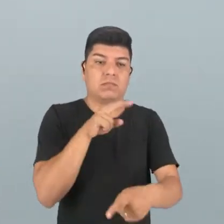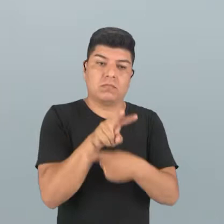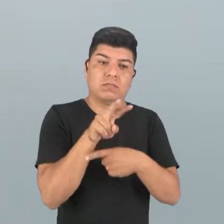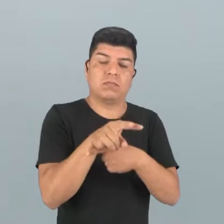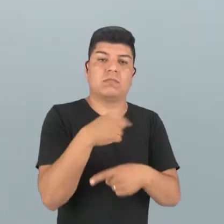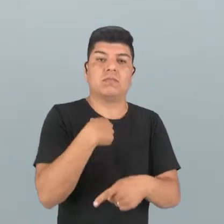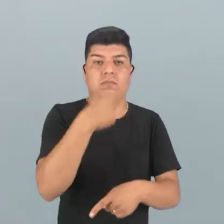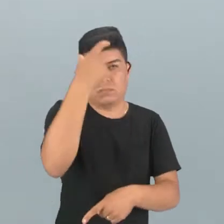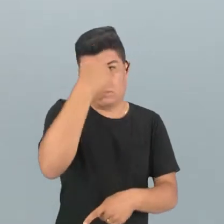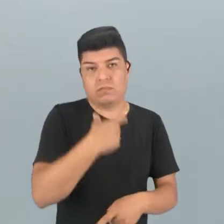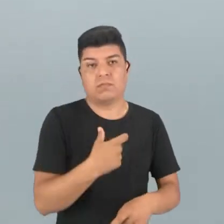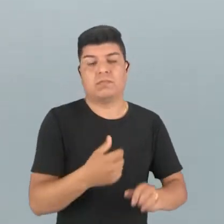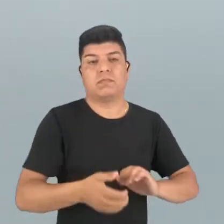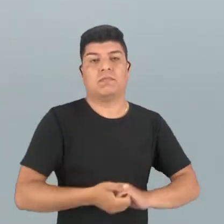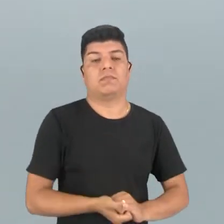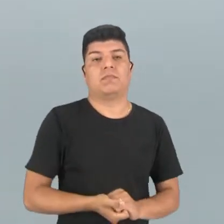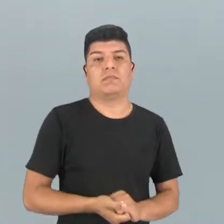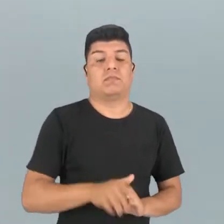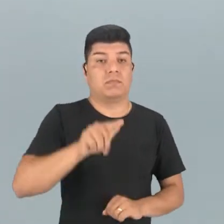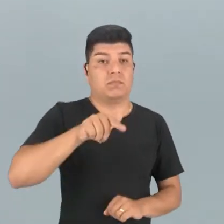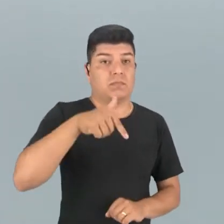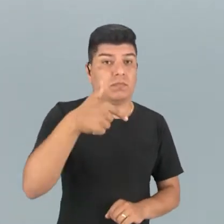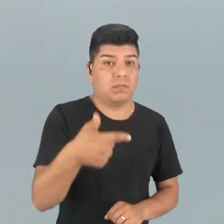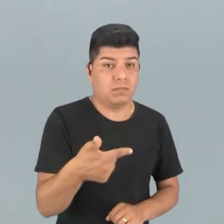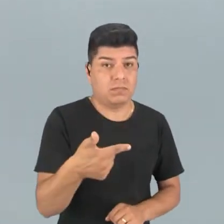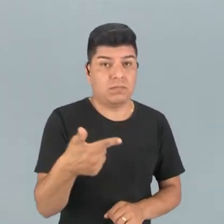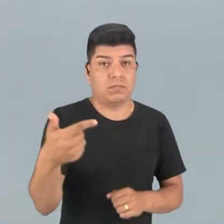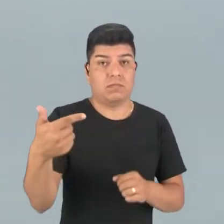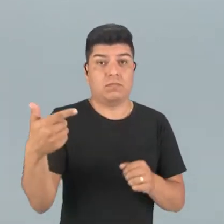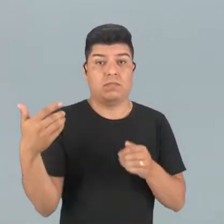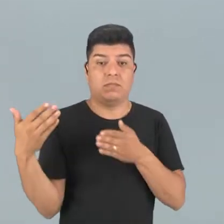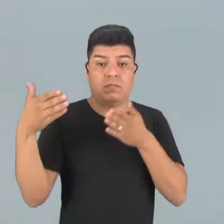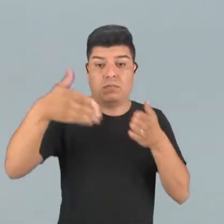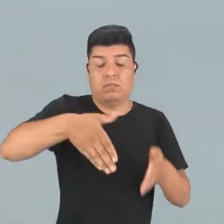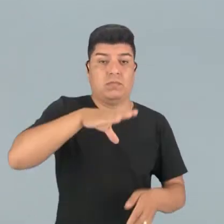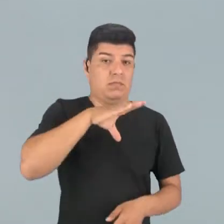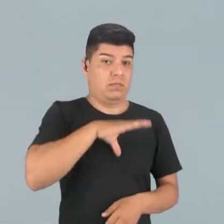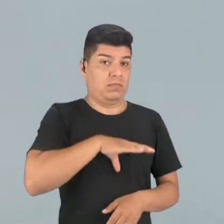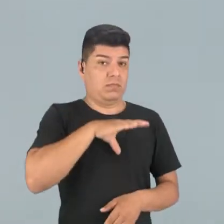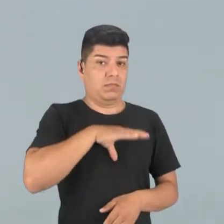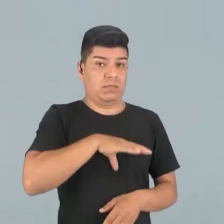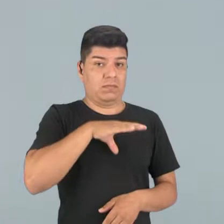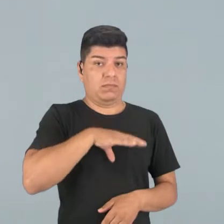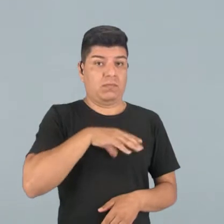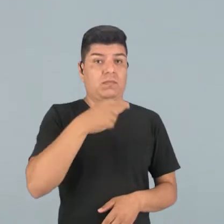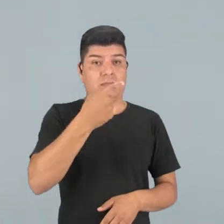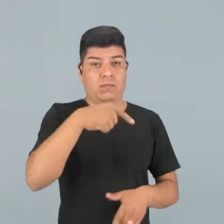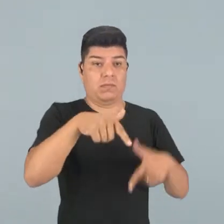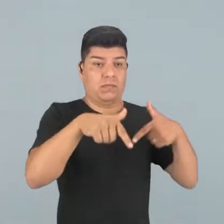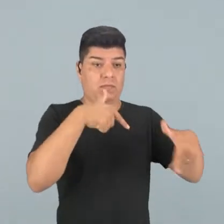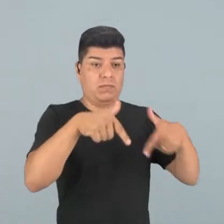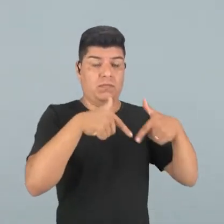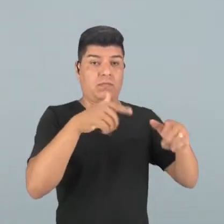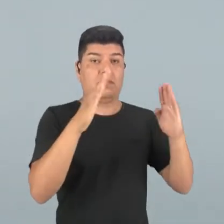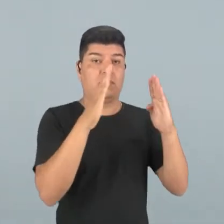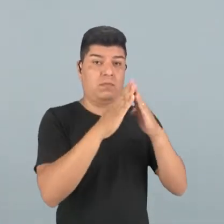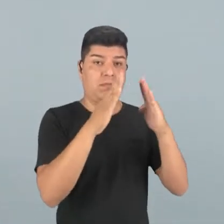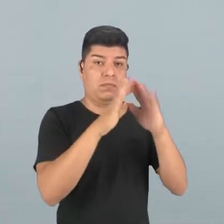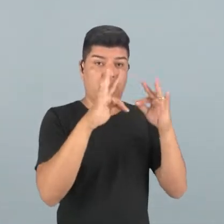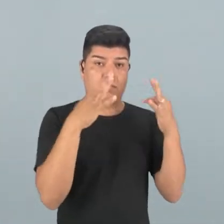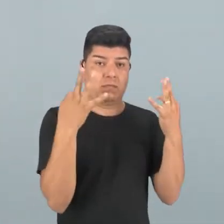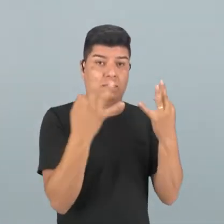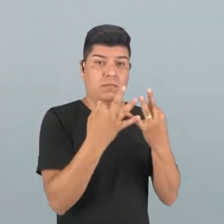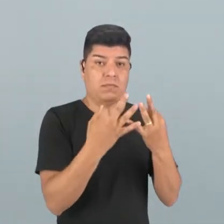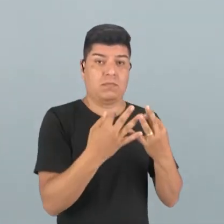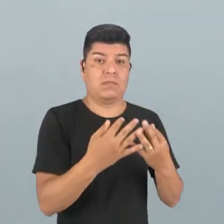cedo. E depois que nós viemos para a cidade, eu fui trabalhar em casa de família como